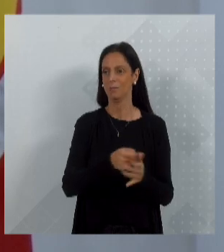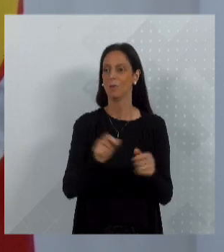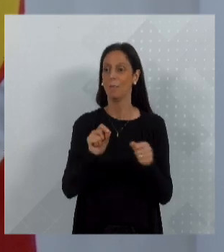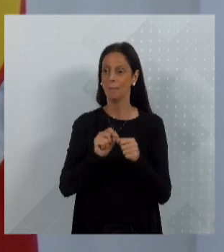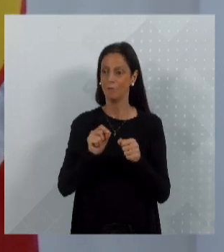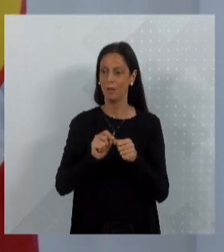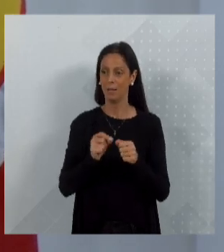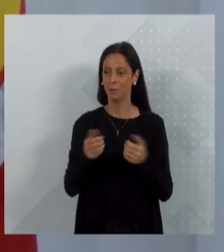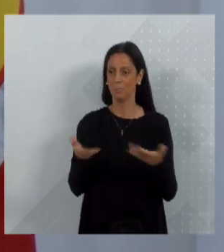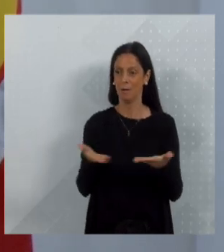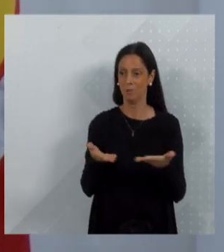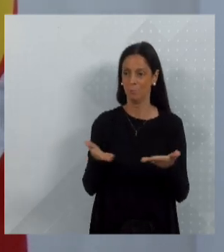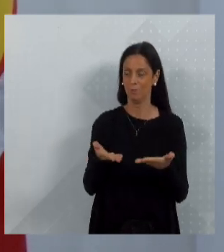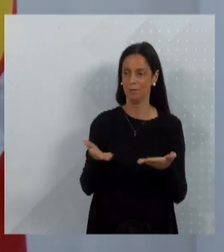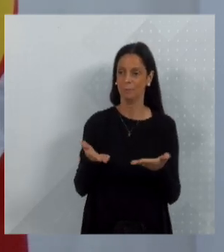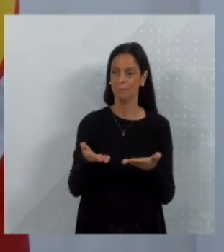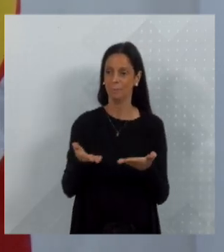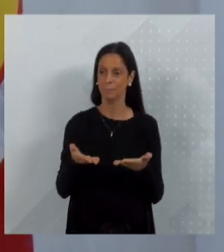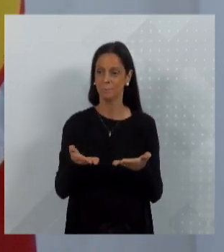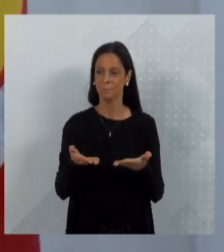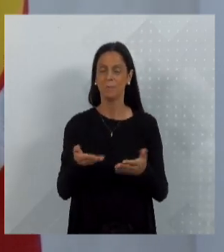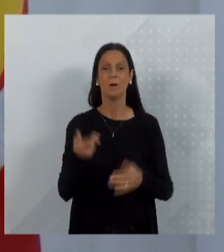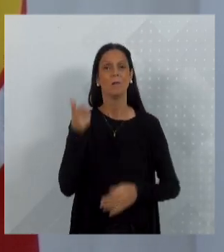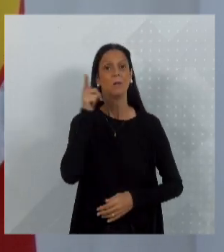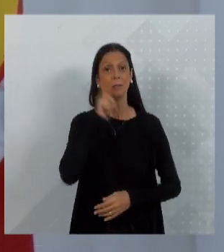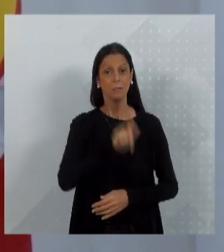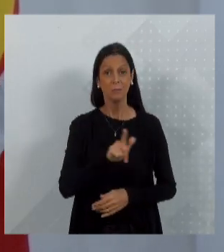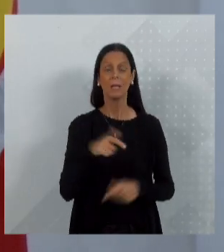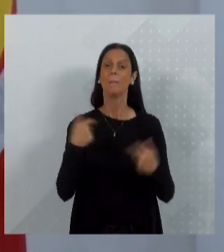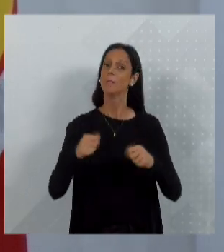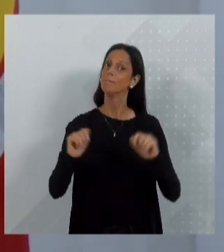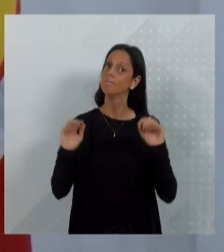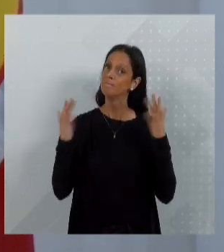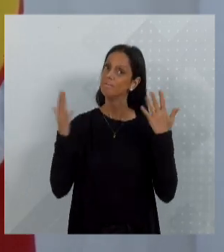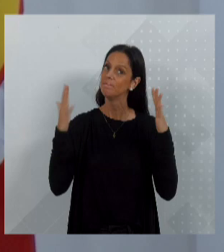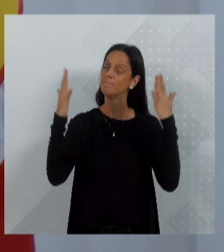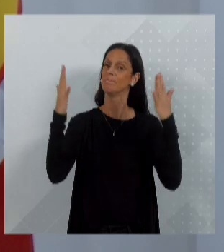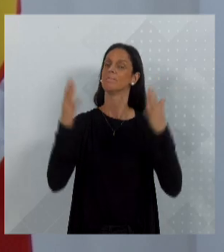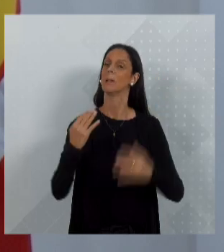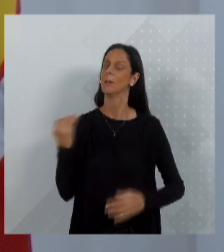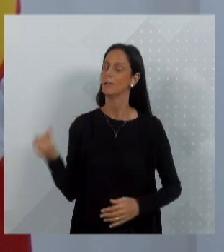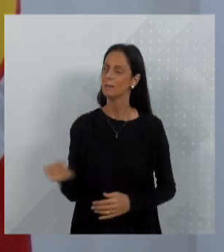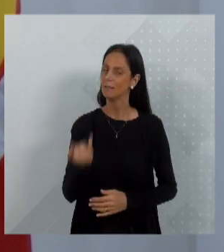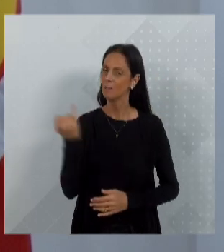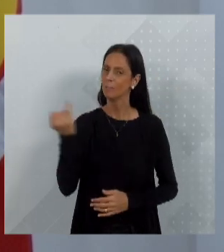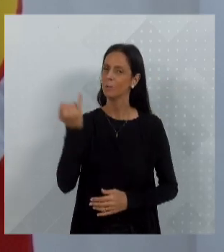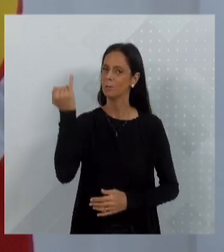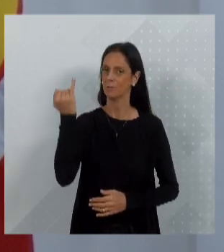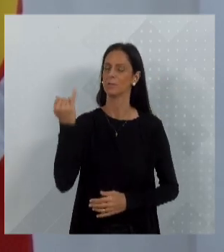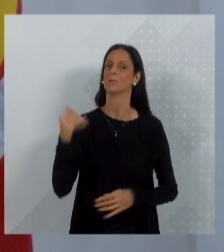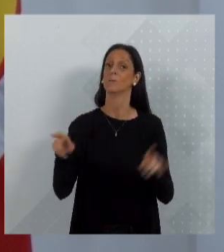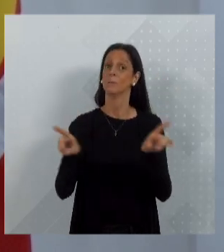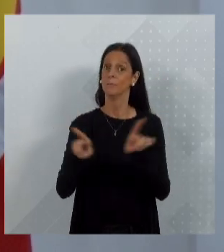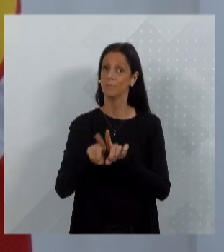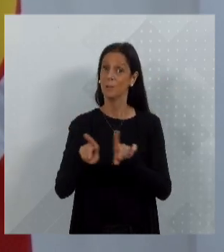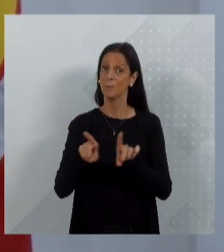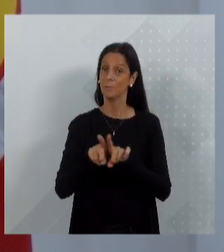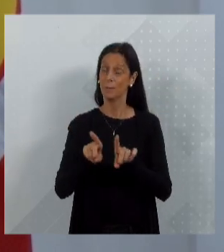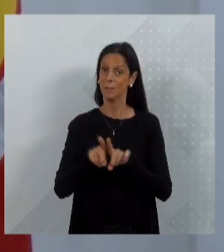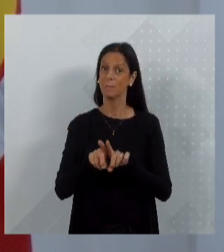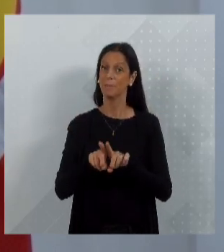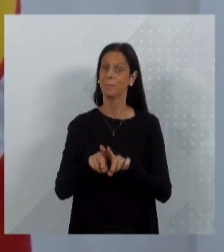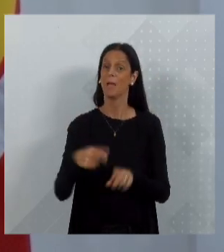feito agora. Então, é uma conquista que temos que comemorar, muito importante. E, inclusive, a